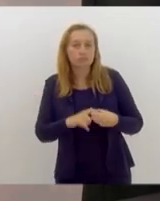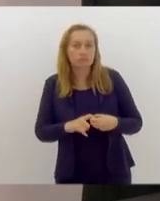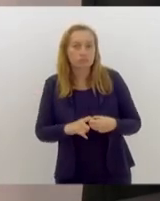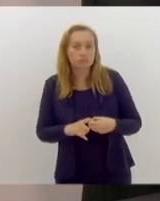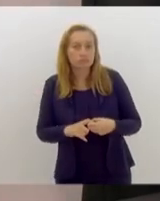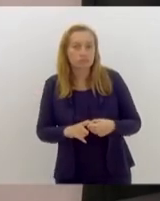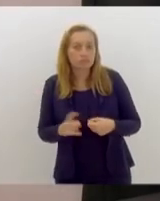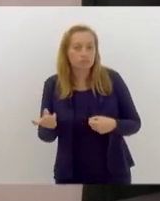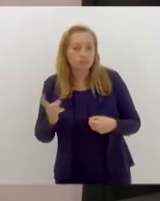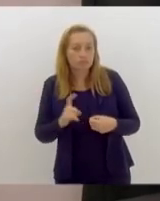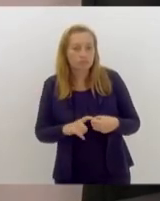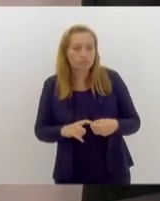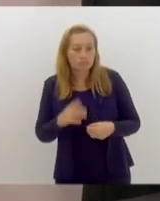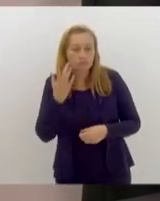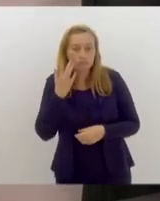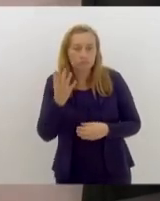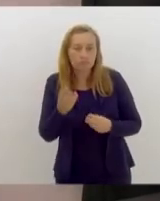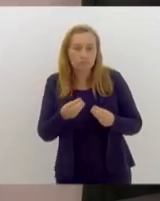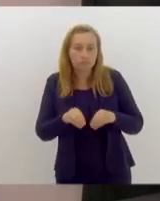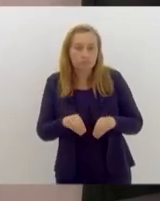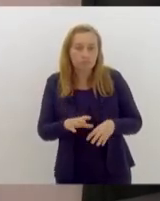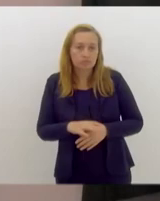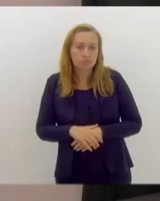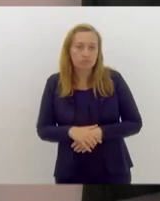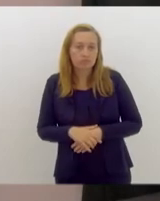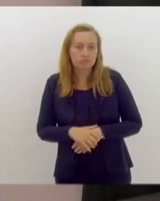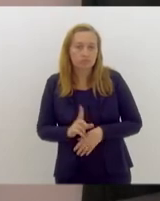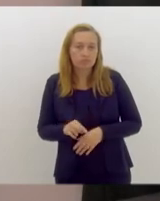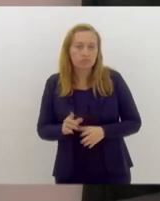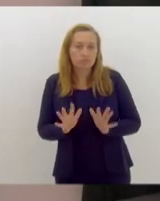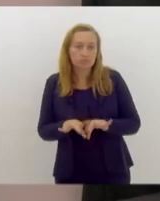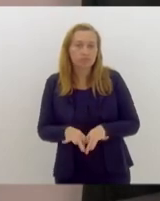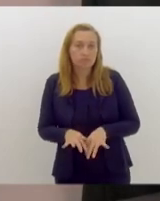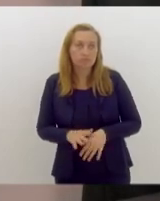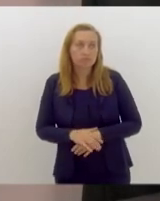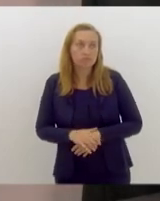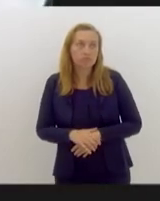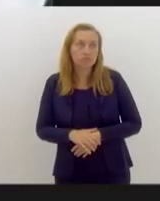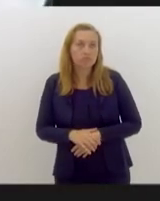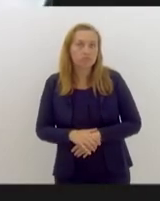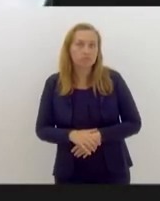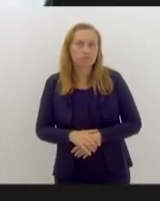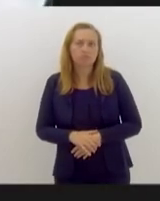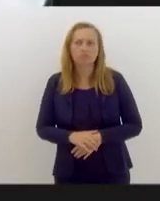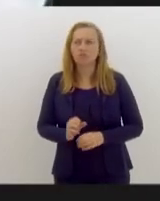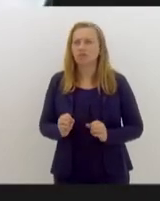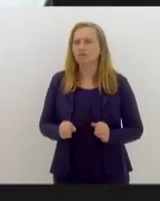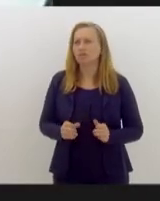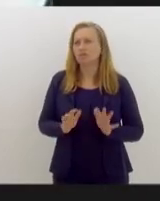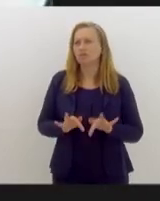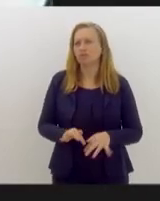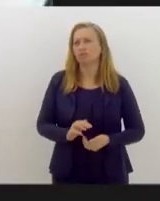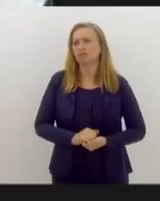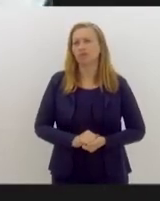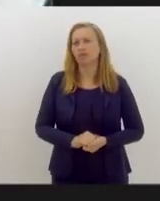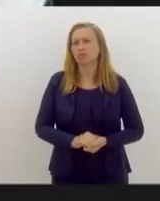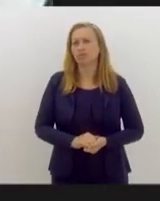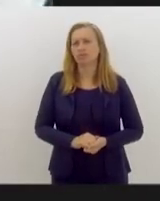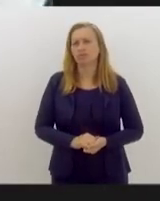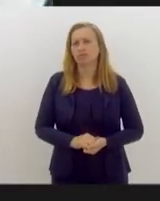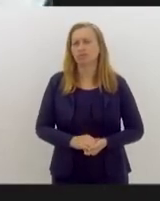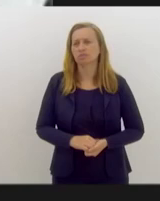Eu voltei, eu acho que caiu. Né? Você estava concluindo quando caiu. Eu posso concluir. Pode sim, por favor.